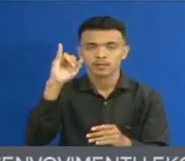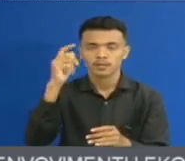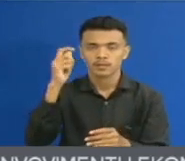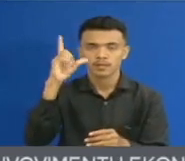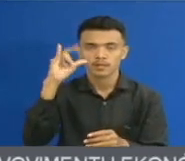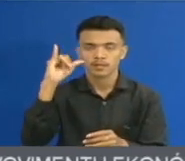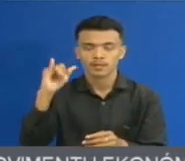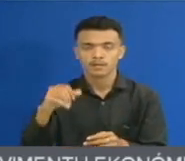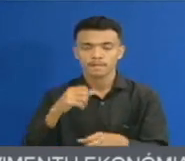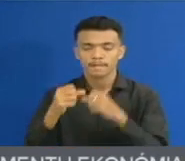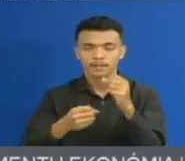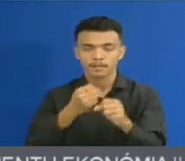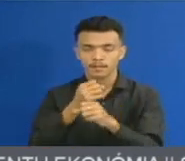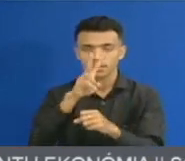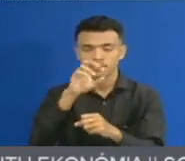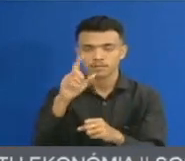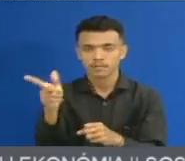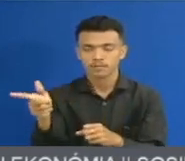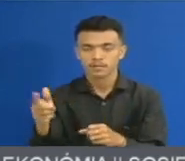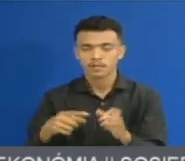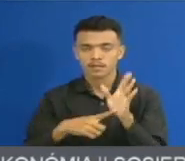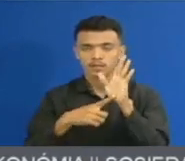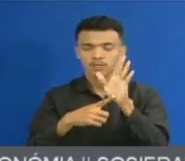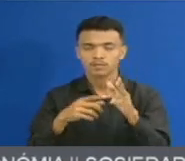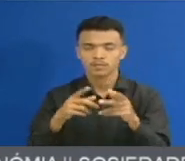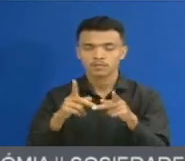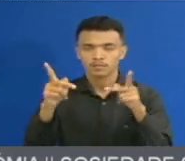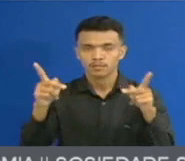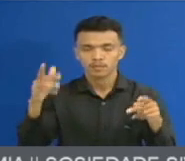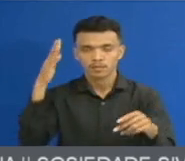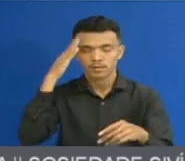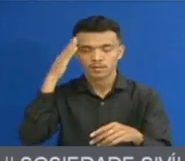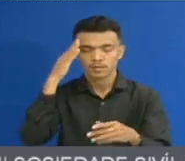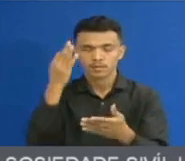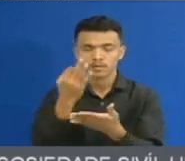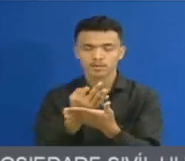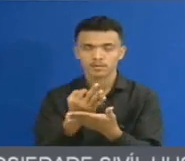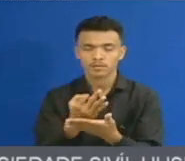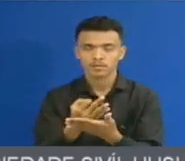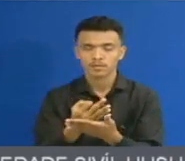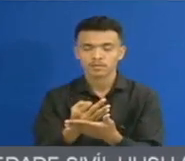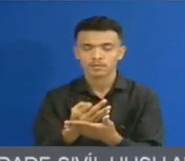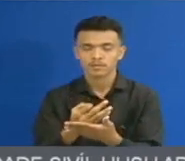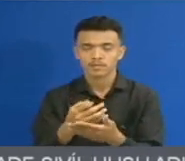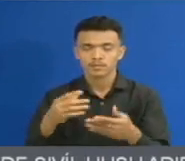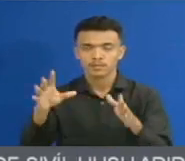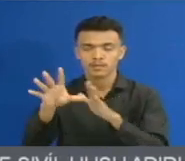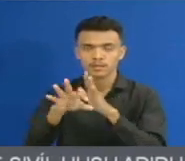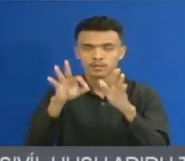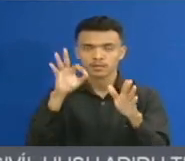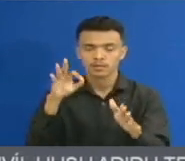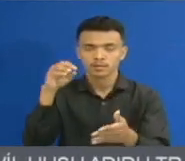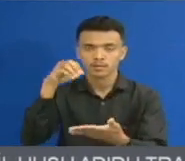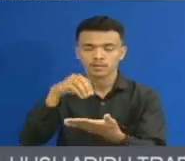2020 ninian. O objetivo é a cara pública ba público, pode hatene, receitas nebe maka extrativ industri sirehetan, nebe ke hatama